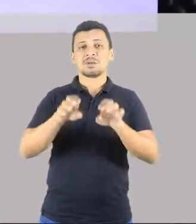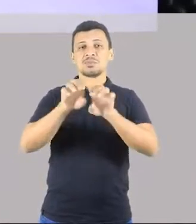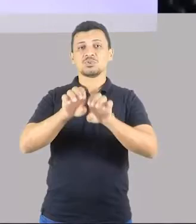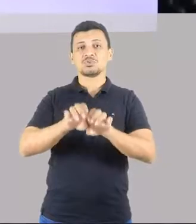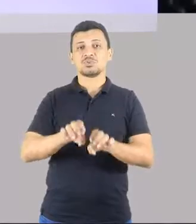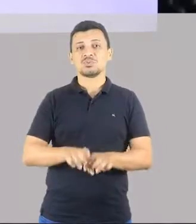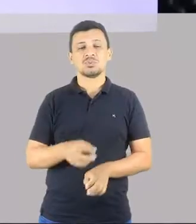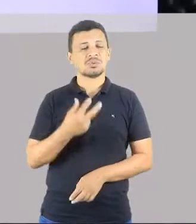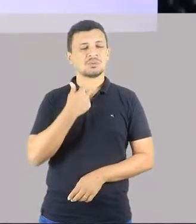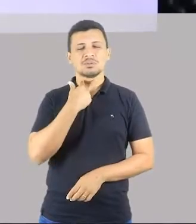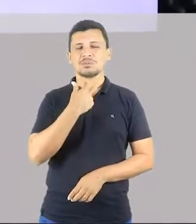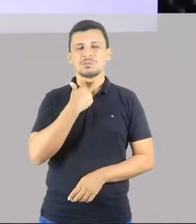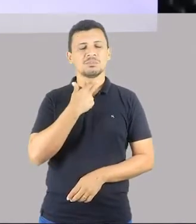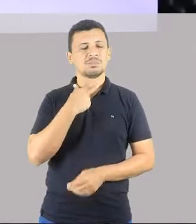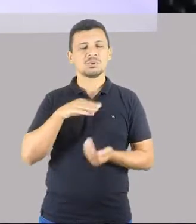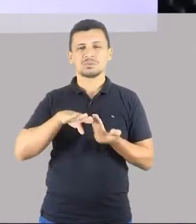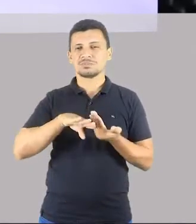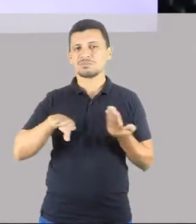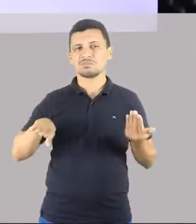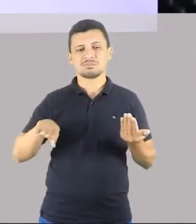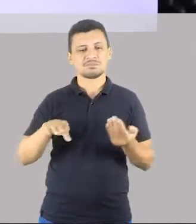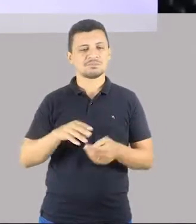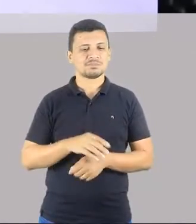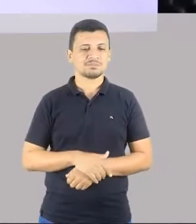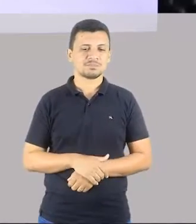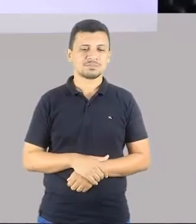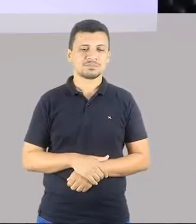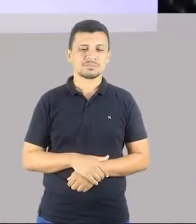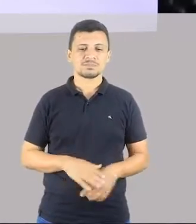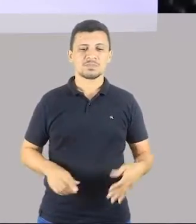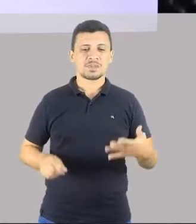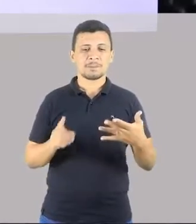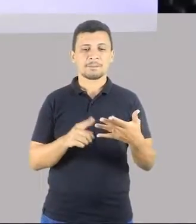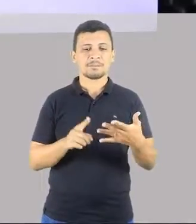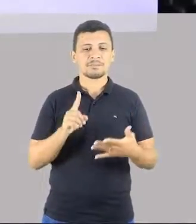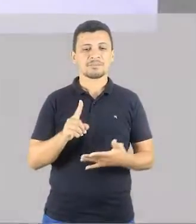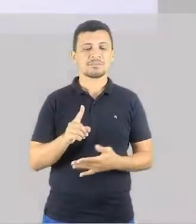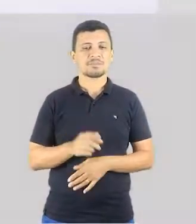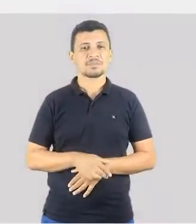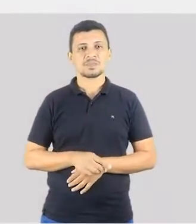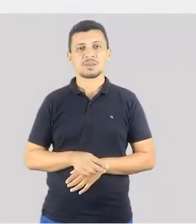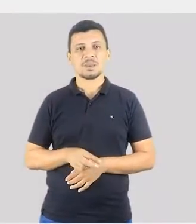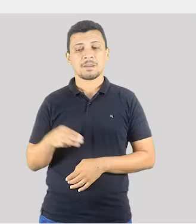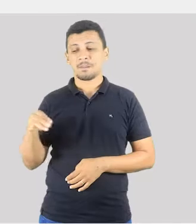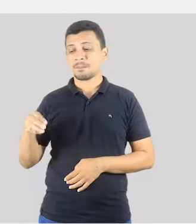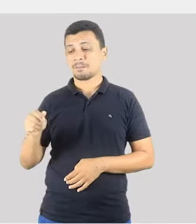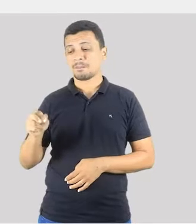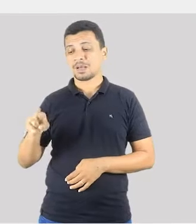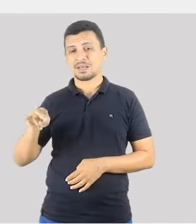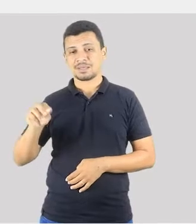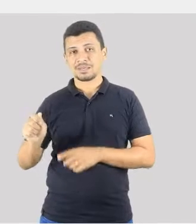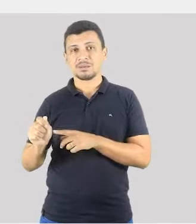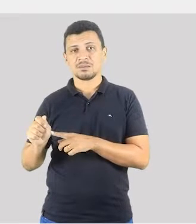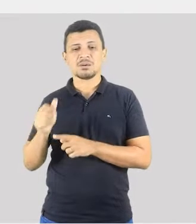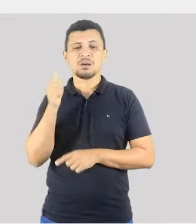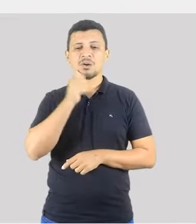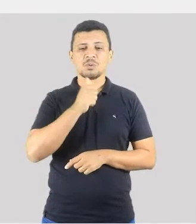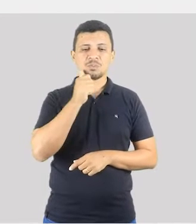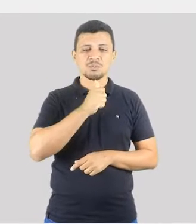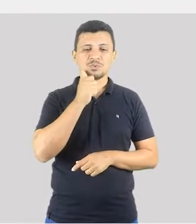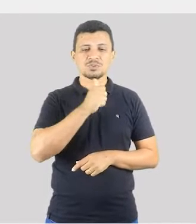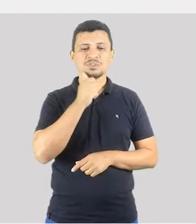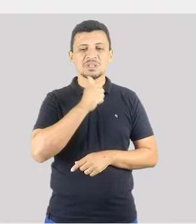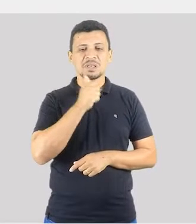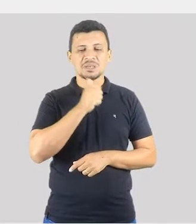estruturas que eu não posso separar dentro da referência oracional. Aí na letra D, ele diz assim, Maria José era uma mulher